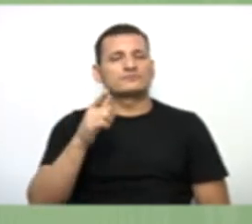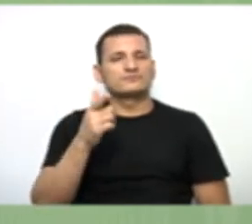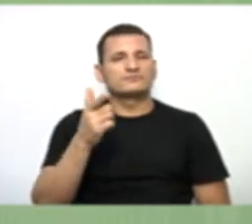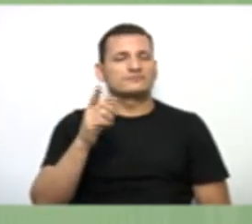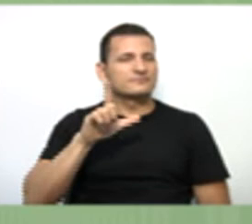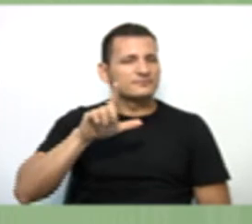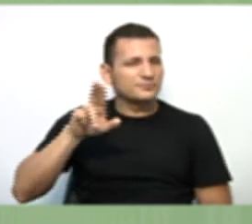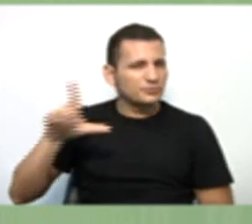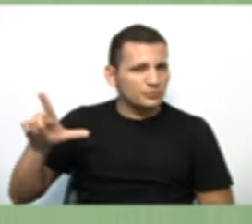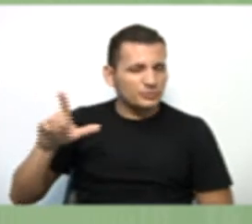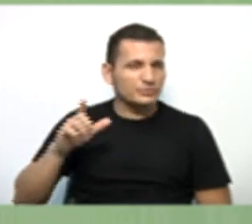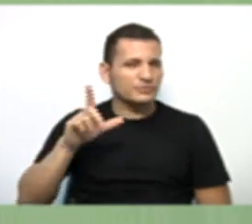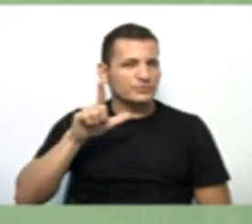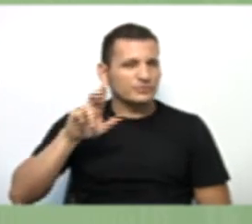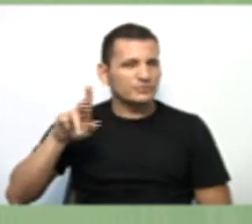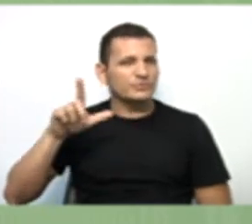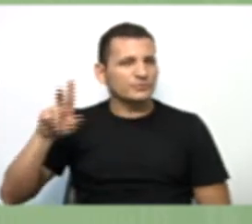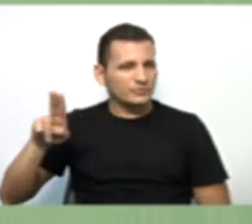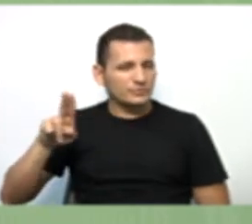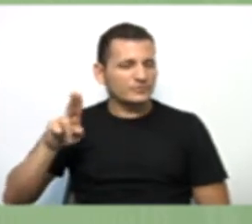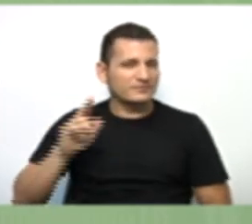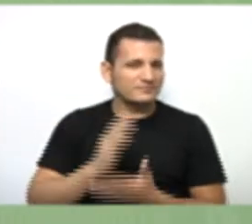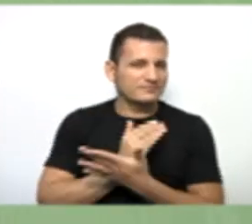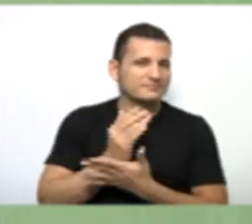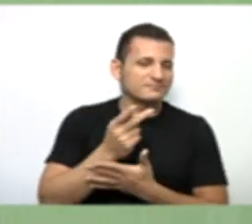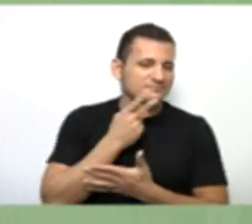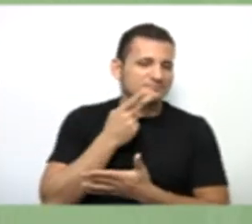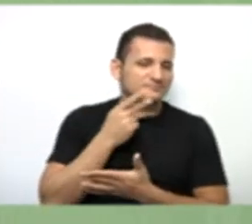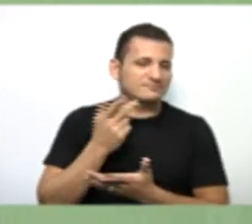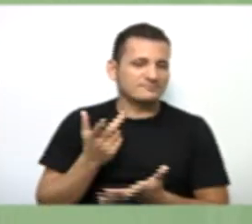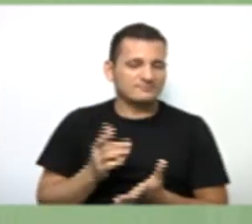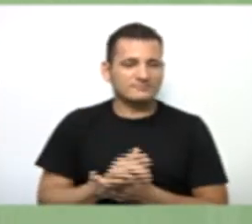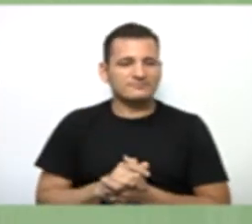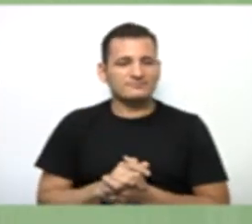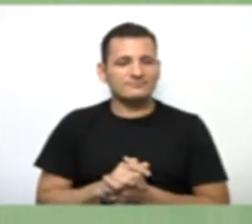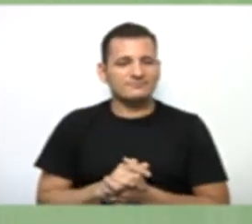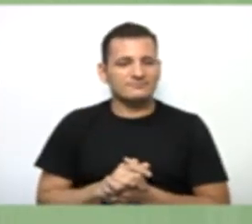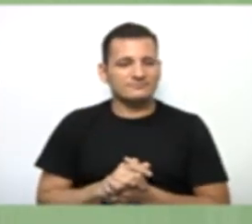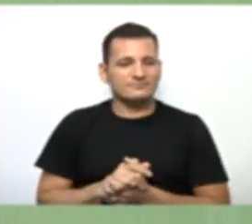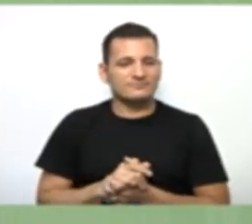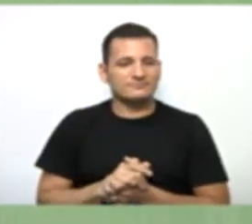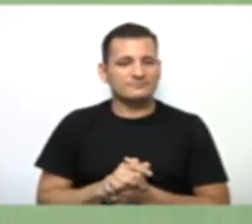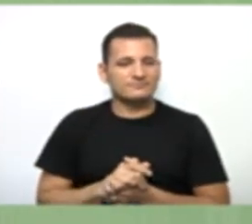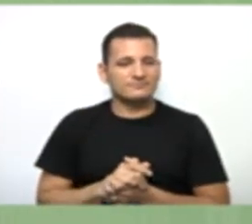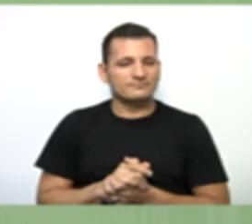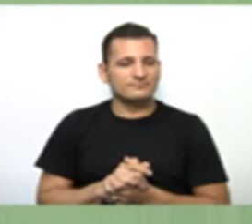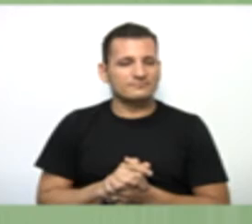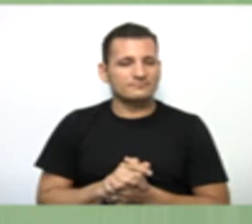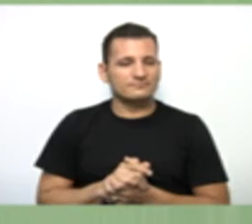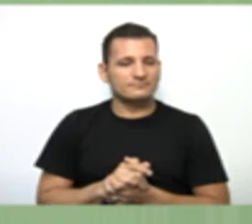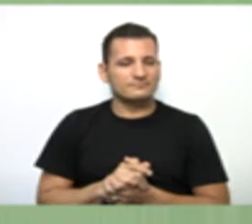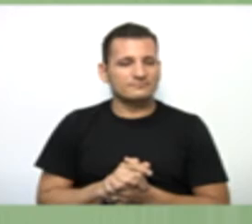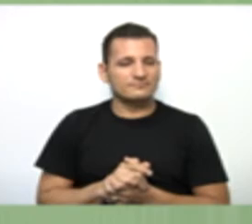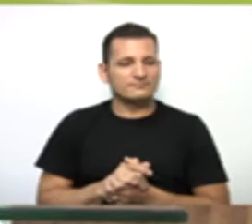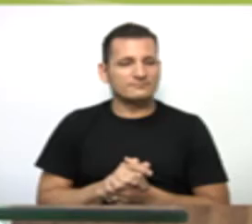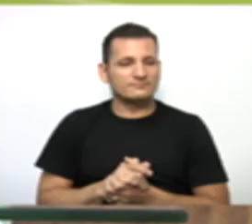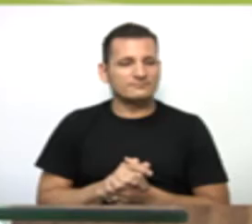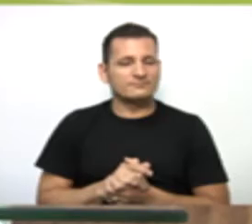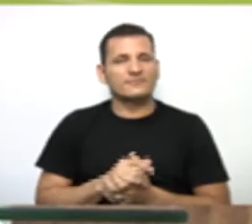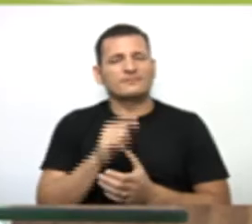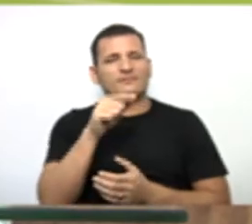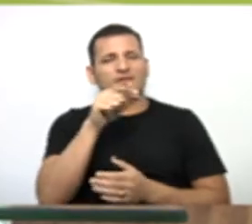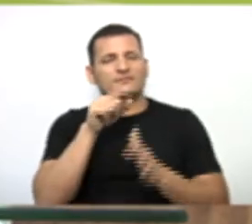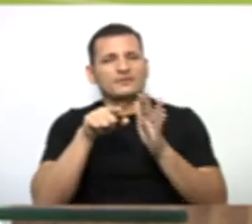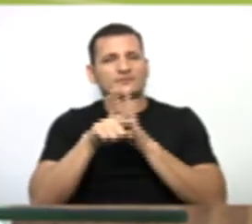Eu ouvi daqui, professor, teve gente que falou isso daí. Eu acho que teve gente, professor. Mas essa questão, ela leva a gente por um